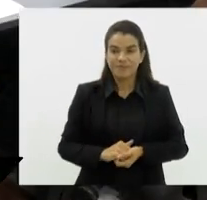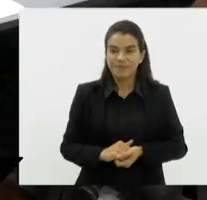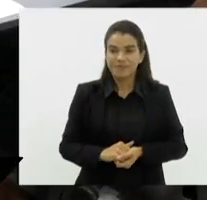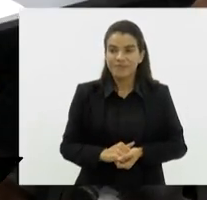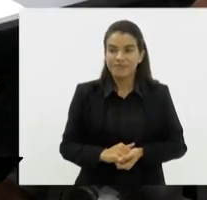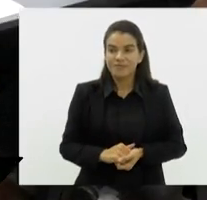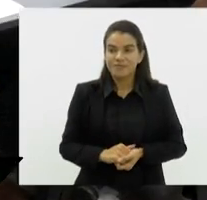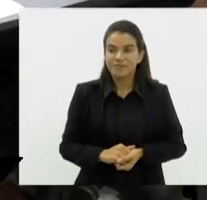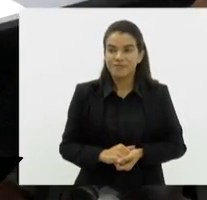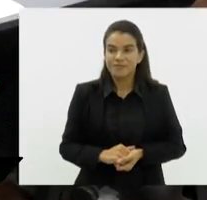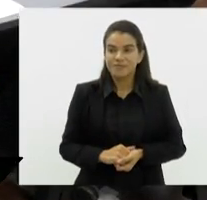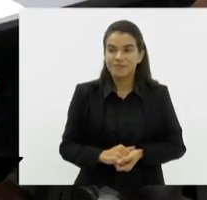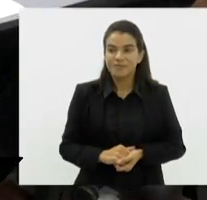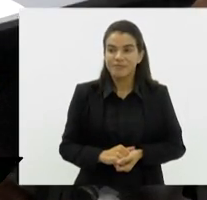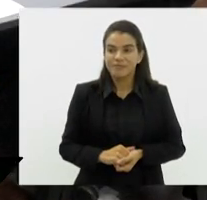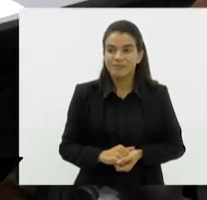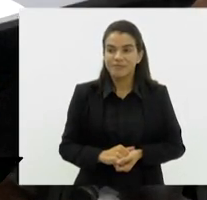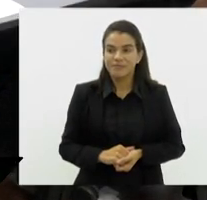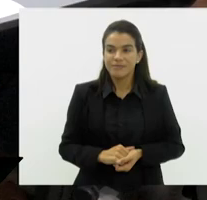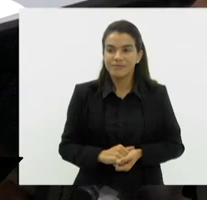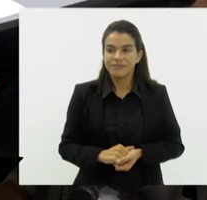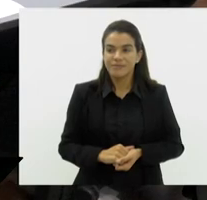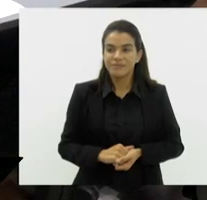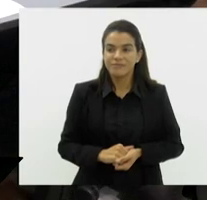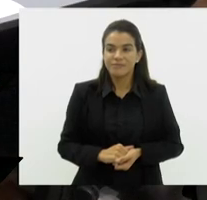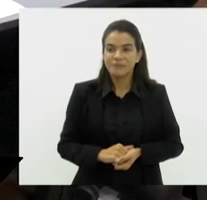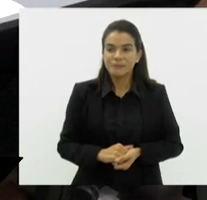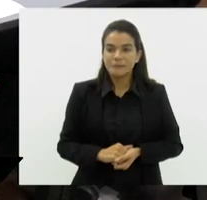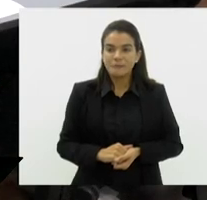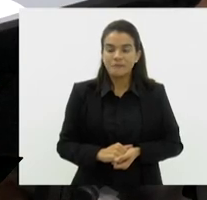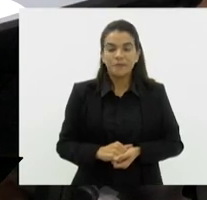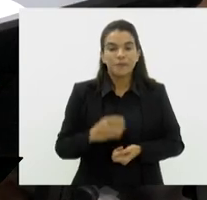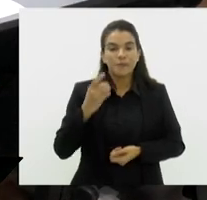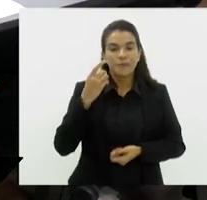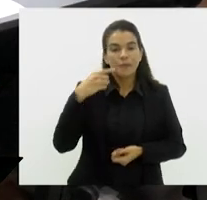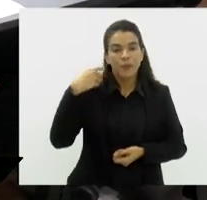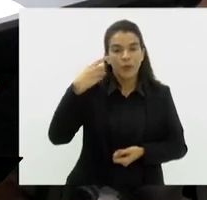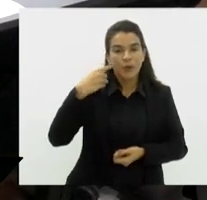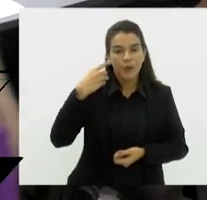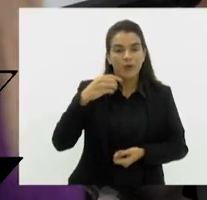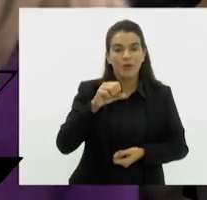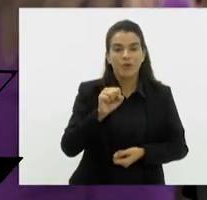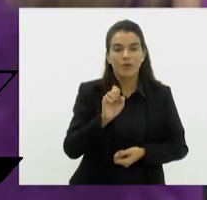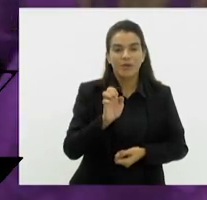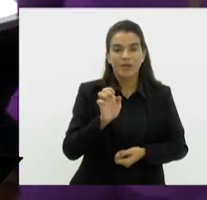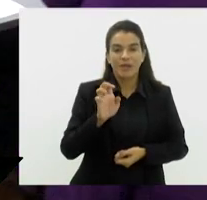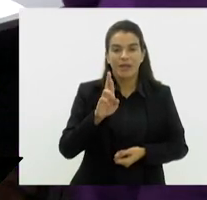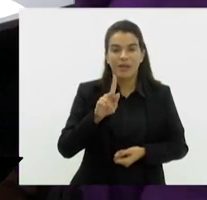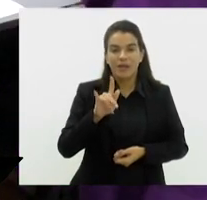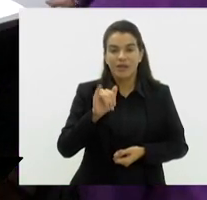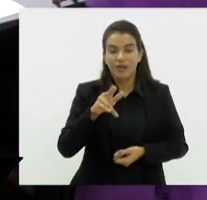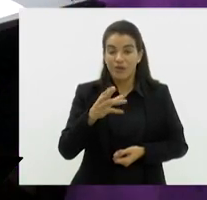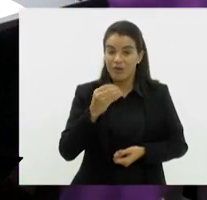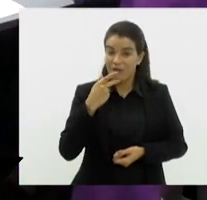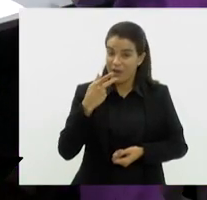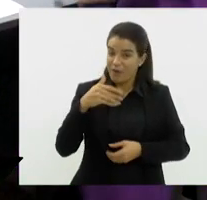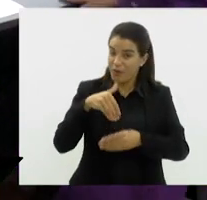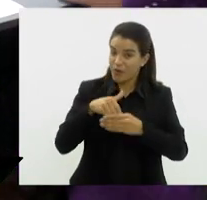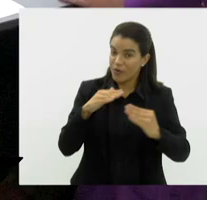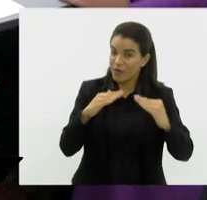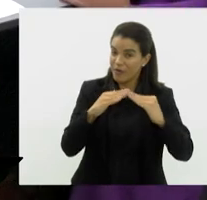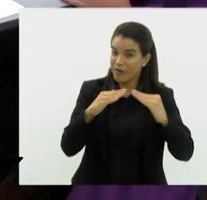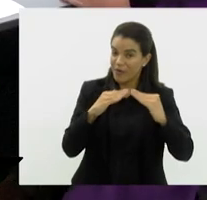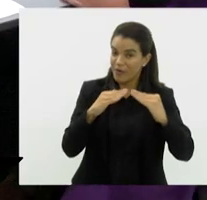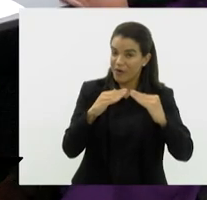presidindo a CCJ, só para registrar meu voto favorável, agradecer aí a você. Doutor Serginho, O deputado Amorim votou favorável à